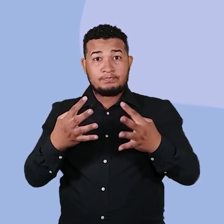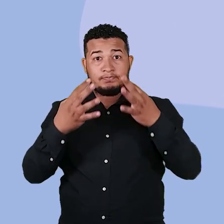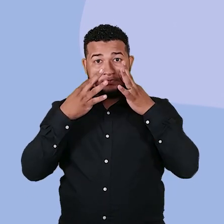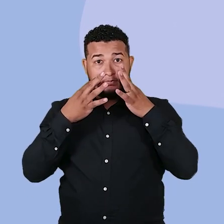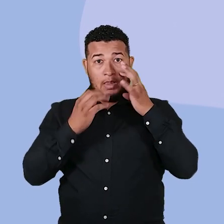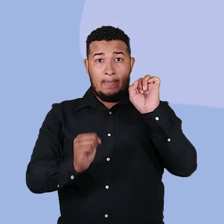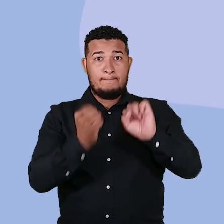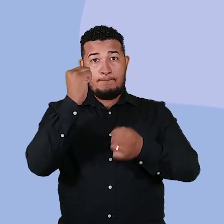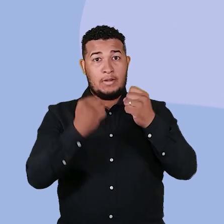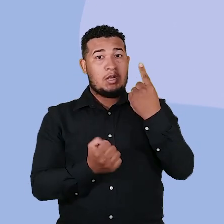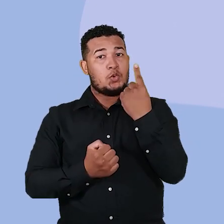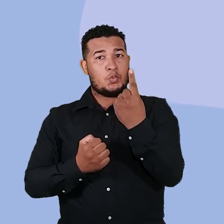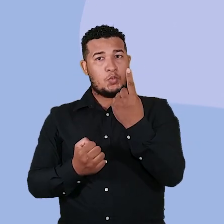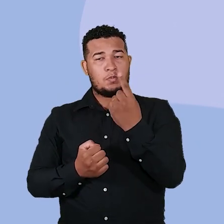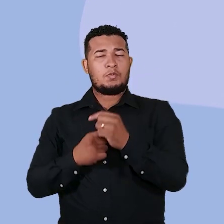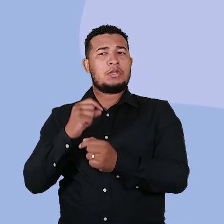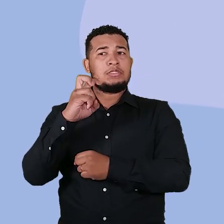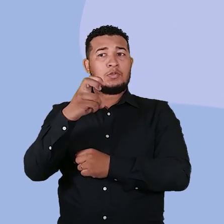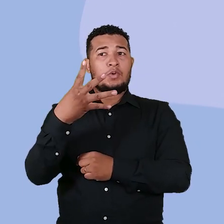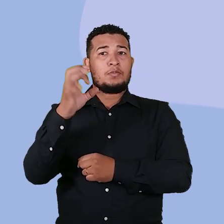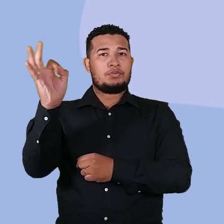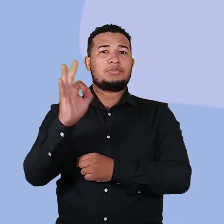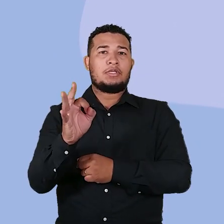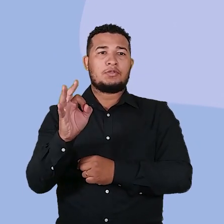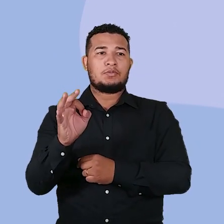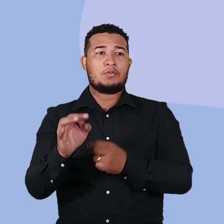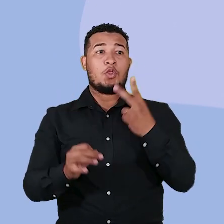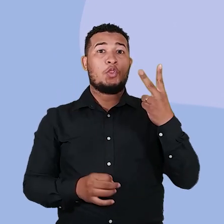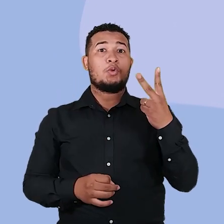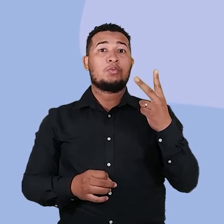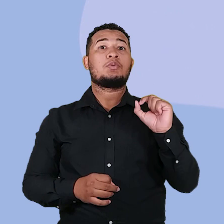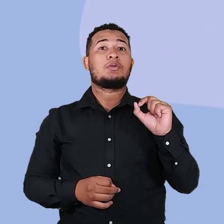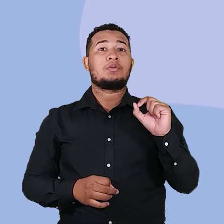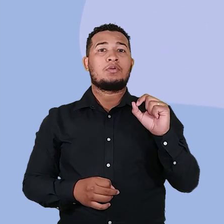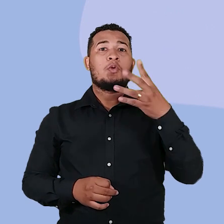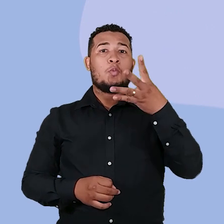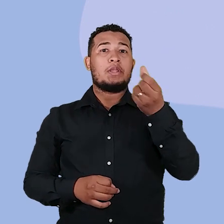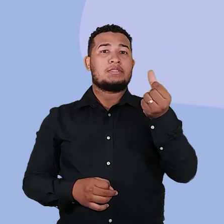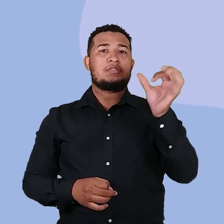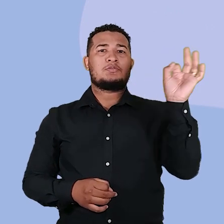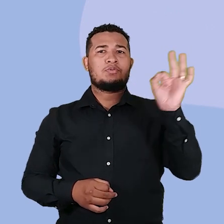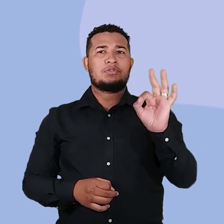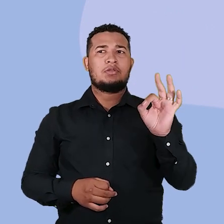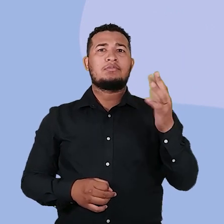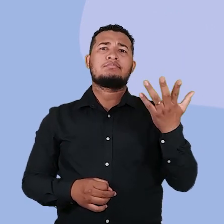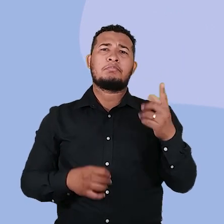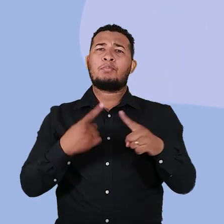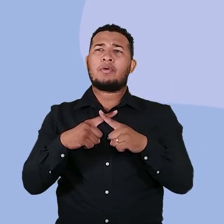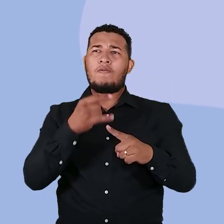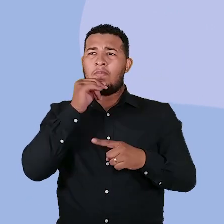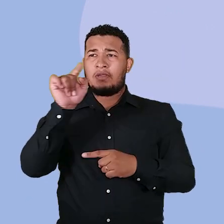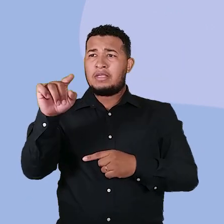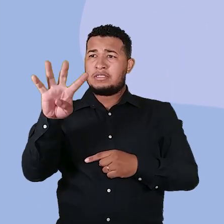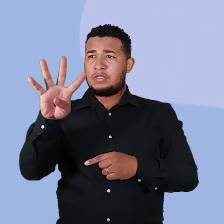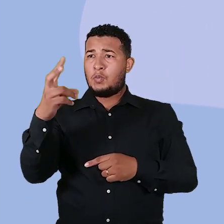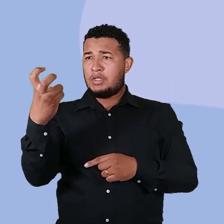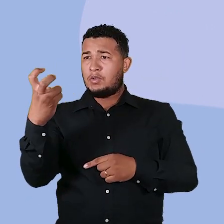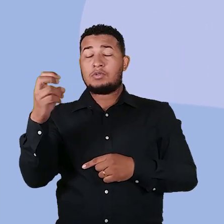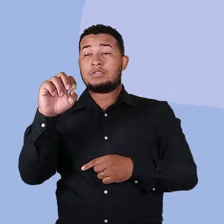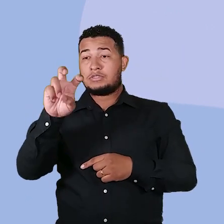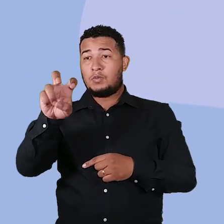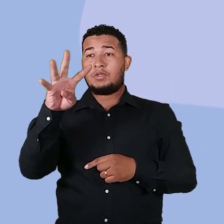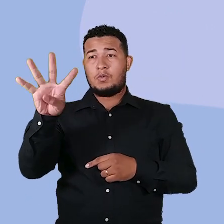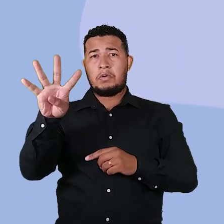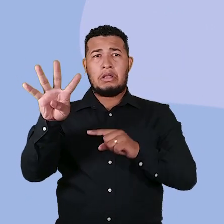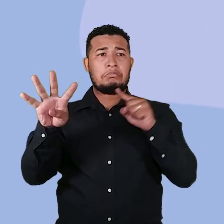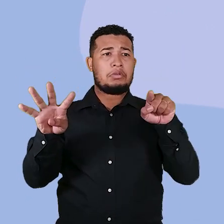pó se liga aí vá que não 54 por cento máquina 2/46 porque ué se a